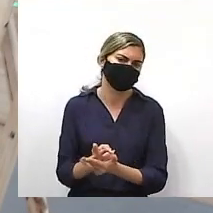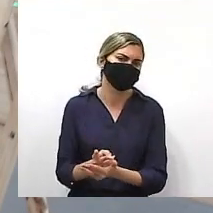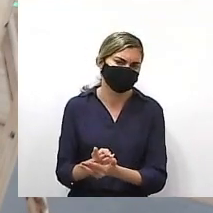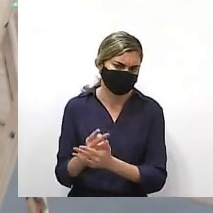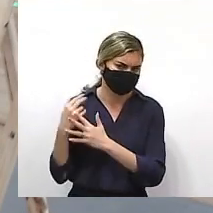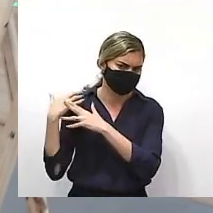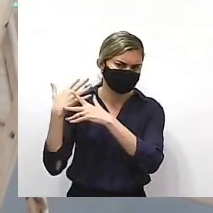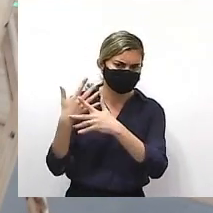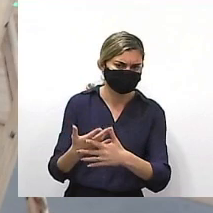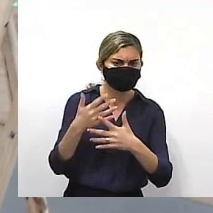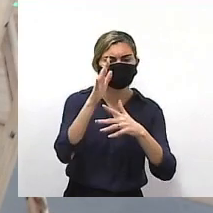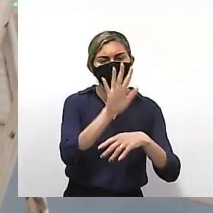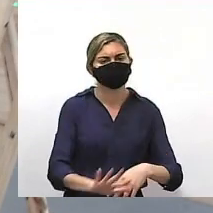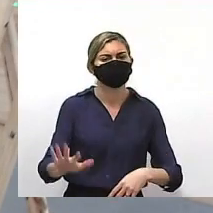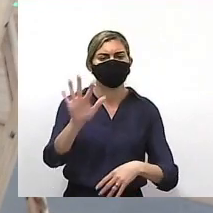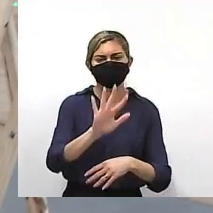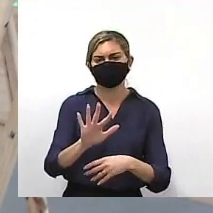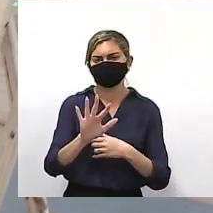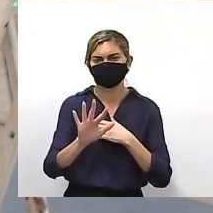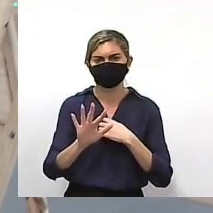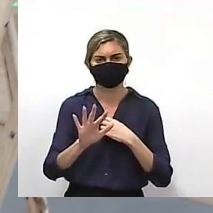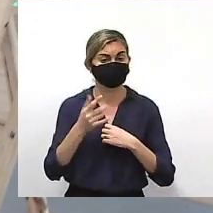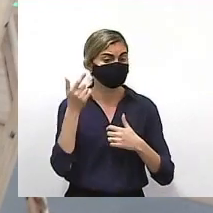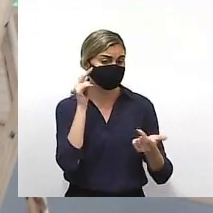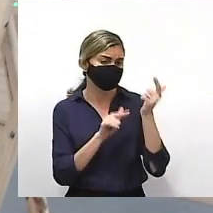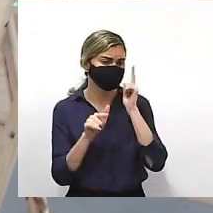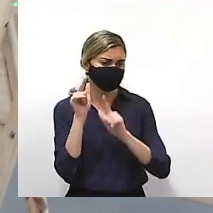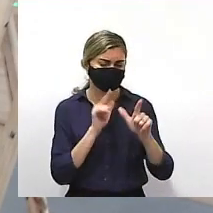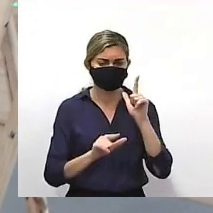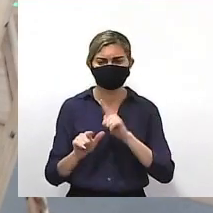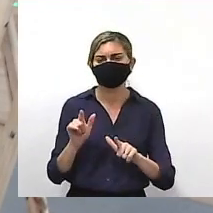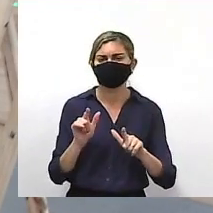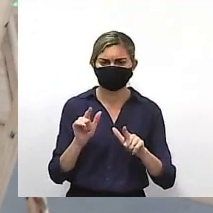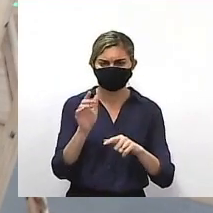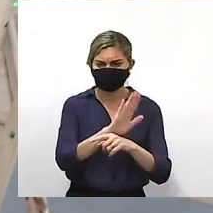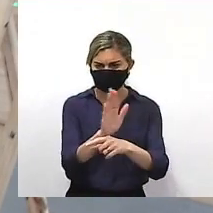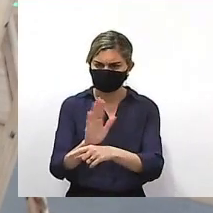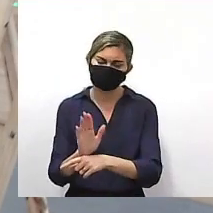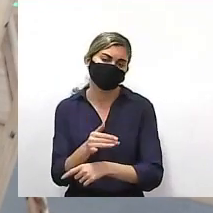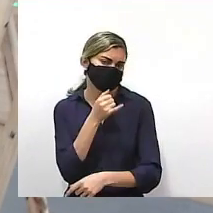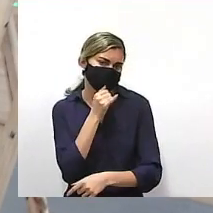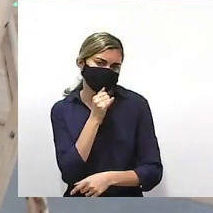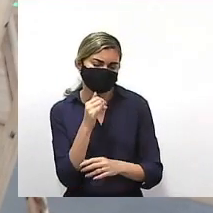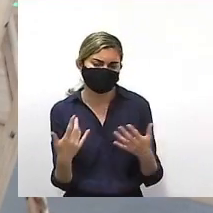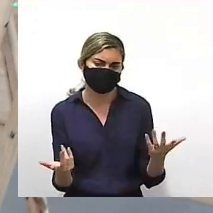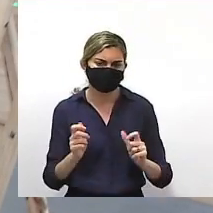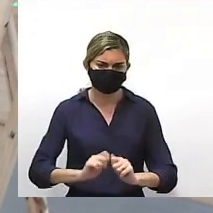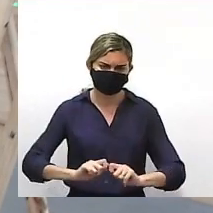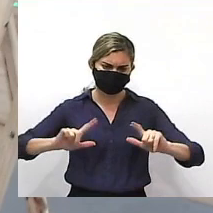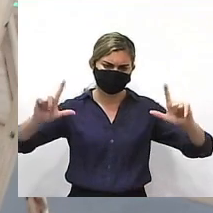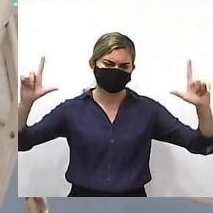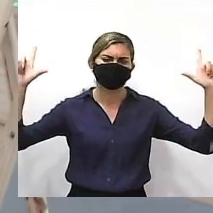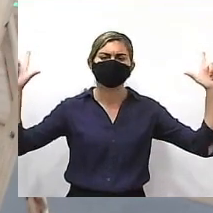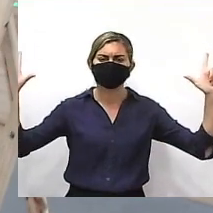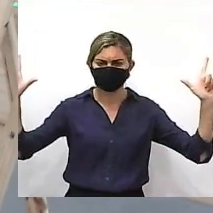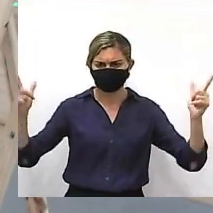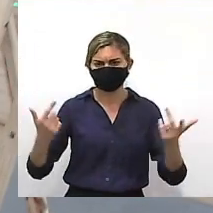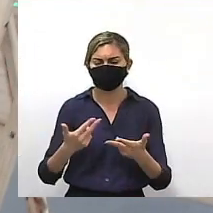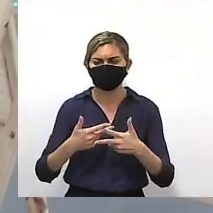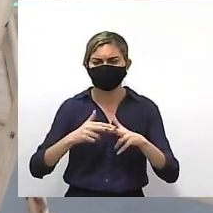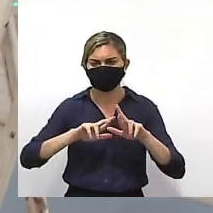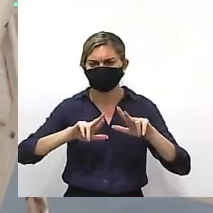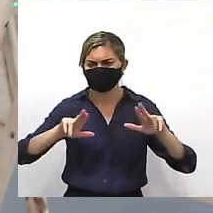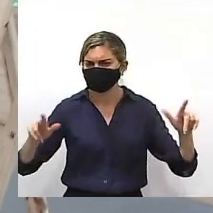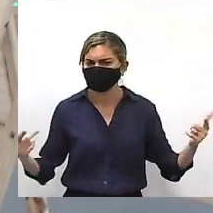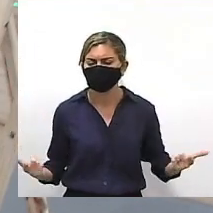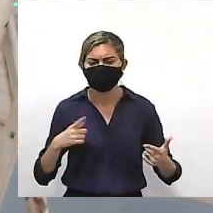presente na imagem. Nós conseguimos, através do cinema, por exemplo, da tela grande ou dos serviços de